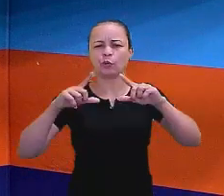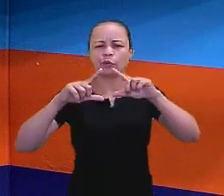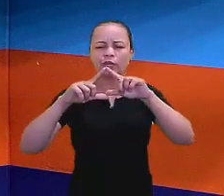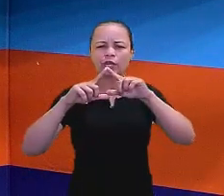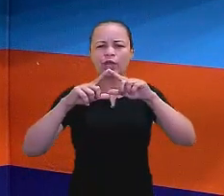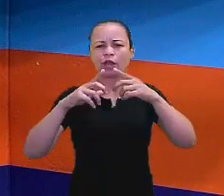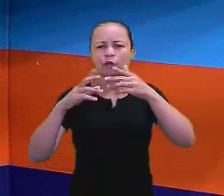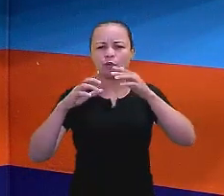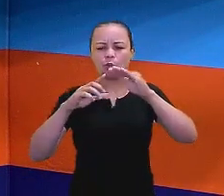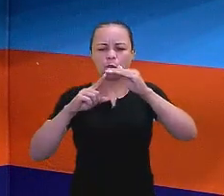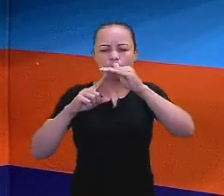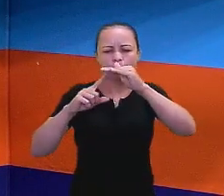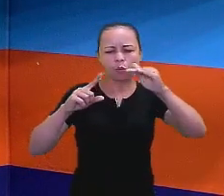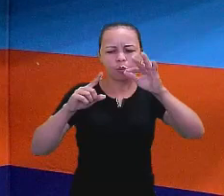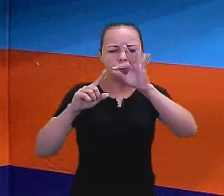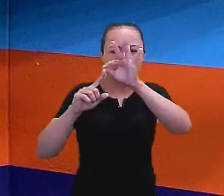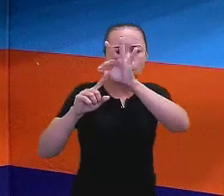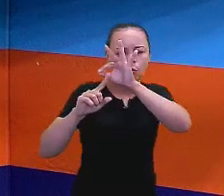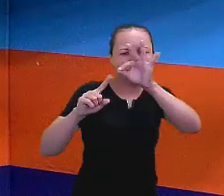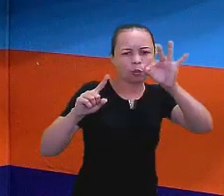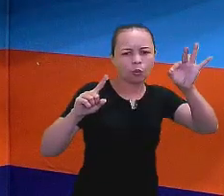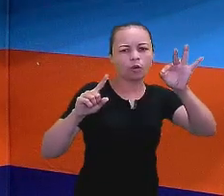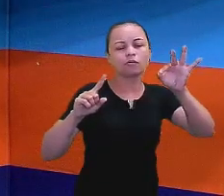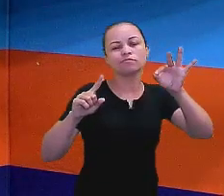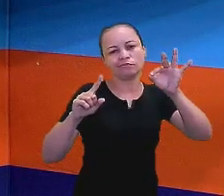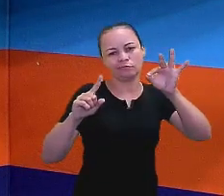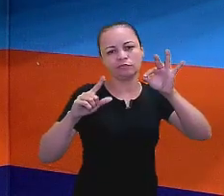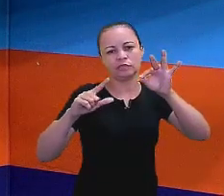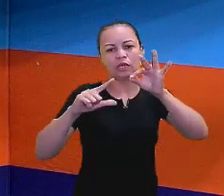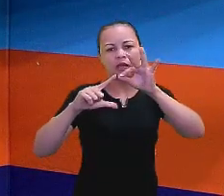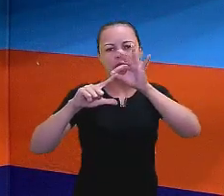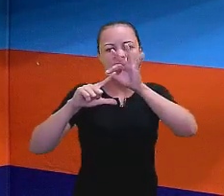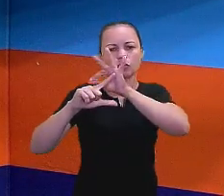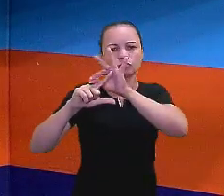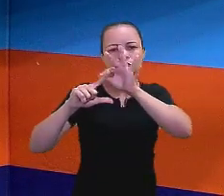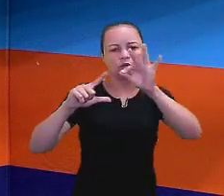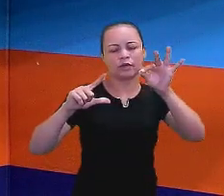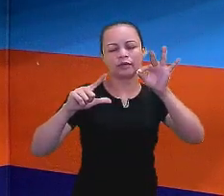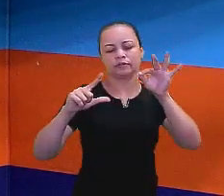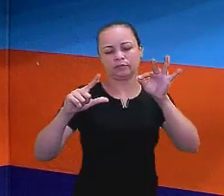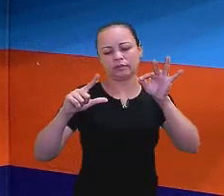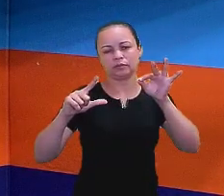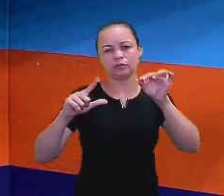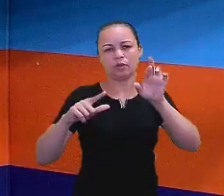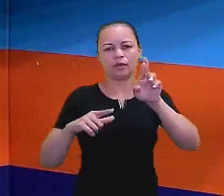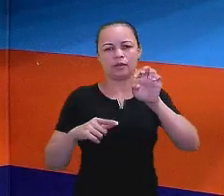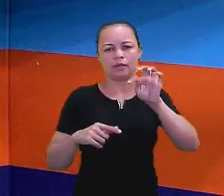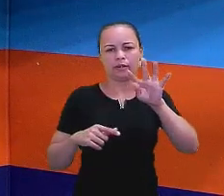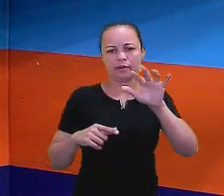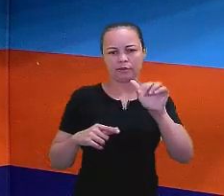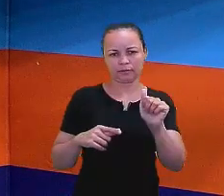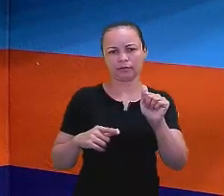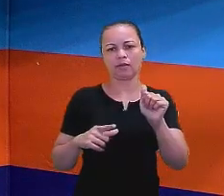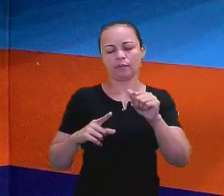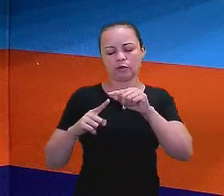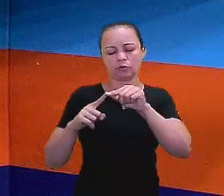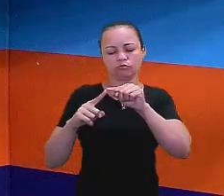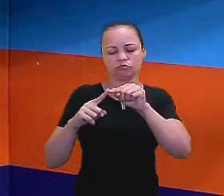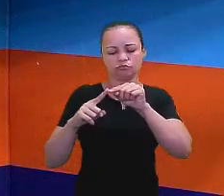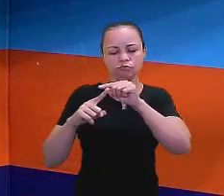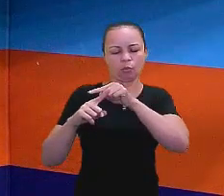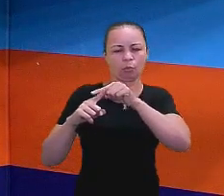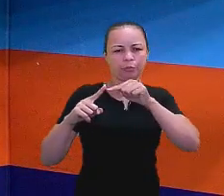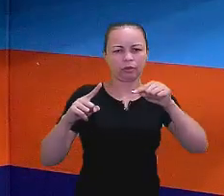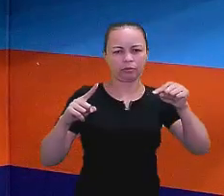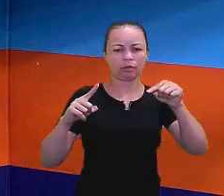como se eu estivesse colocando uma reta paralela, né? Um dos vértices, passando uma reta ali por um dos vértices do triângulo,